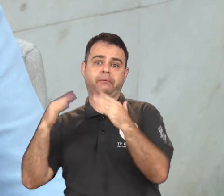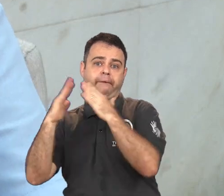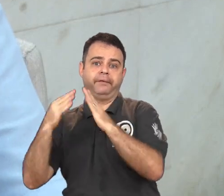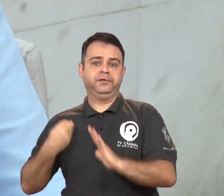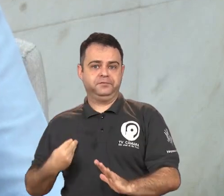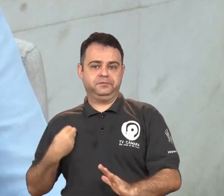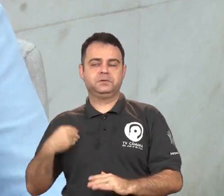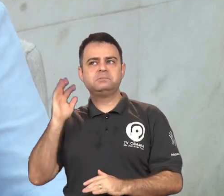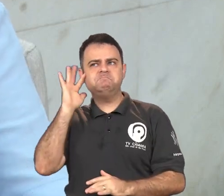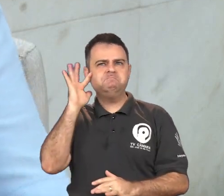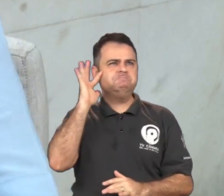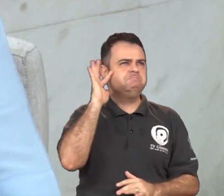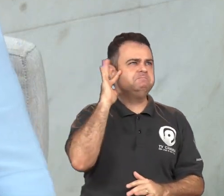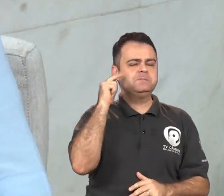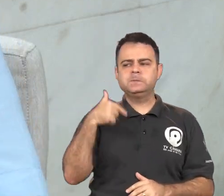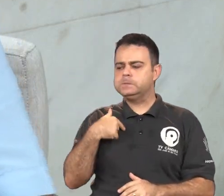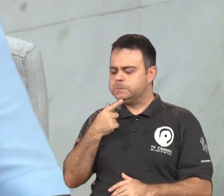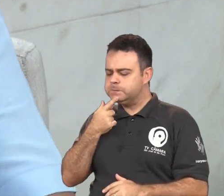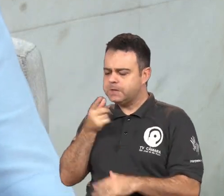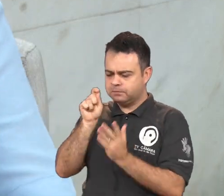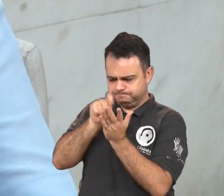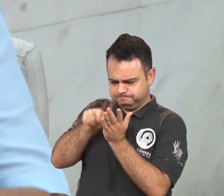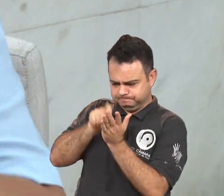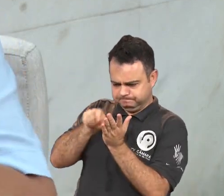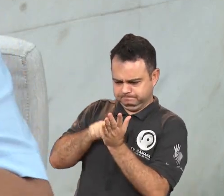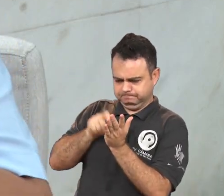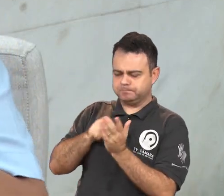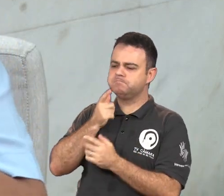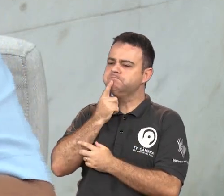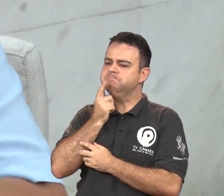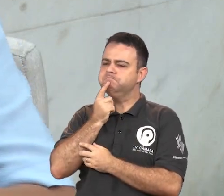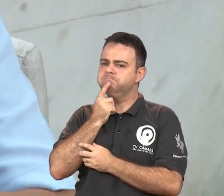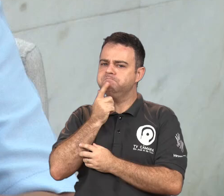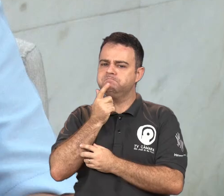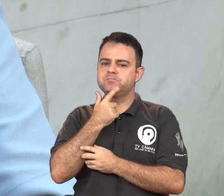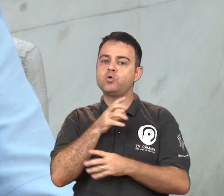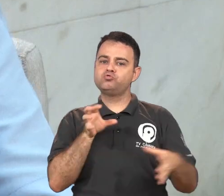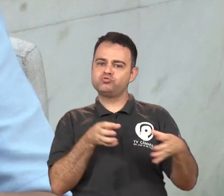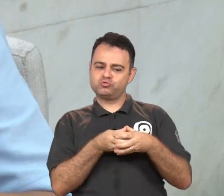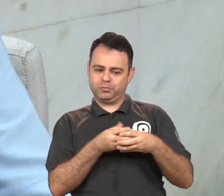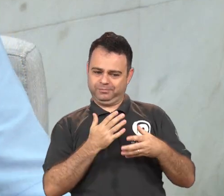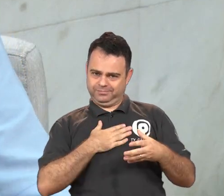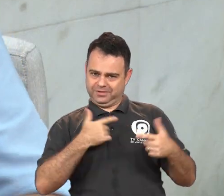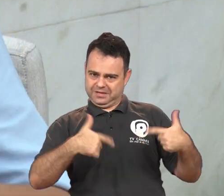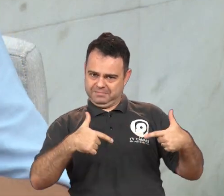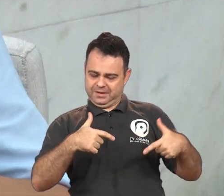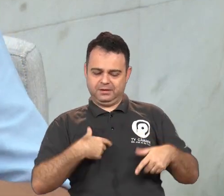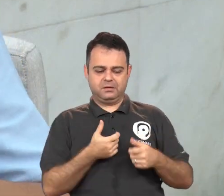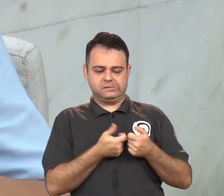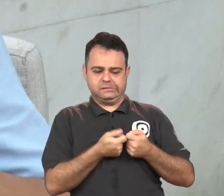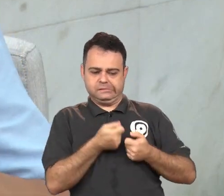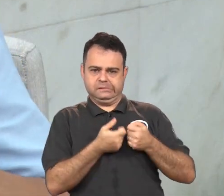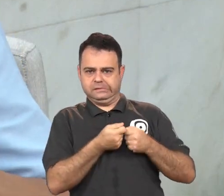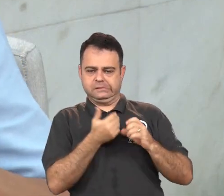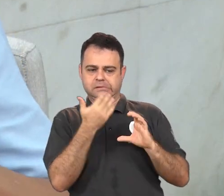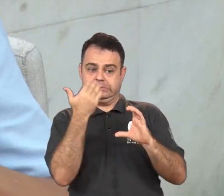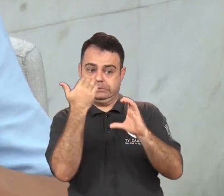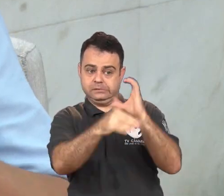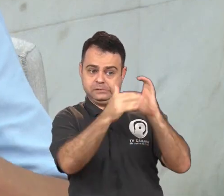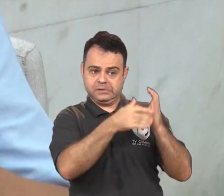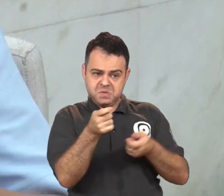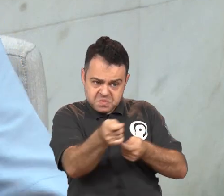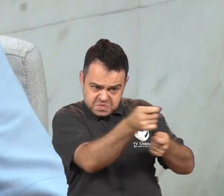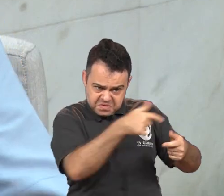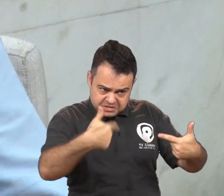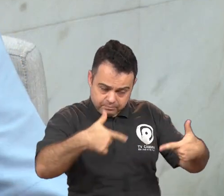à noite que a cabeça funciona, aí anota ali. Às vezes eu falo assim, pessoal que trabalha comigo, gente, eu não estou pondo vocês trabalhar